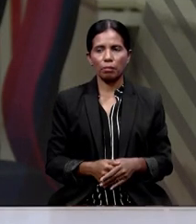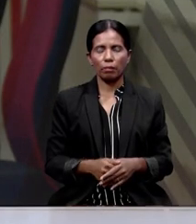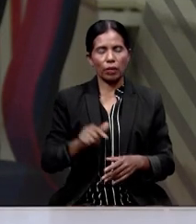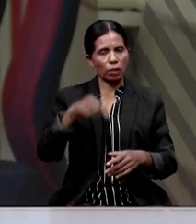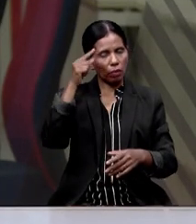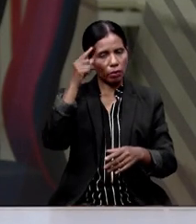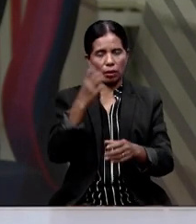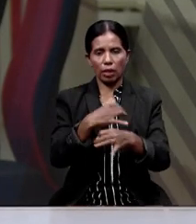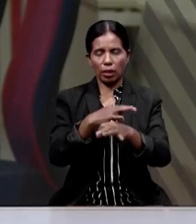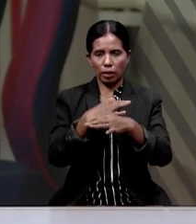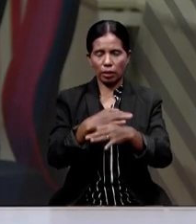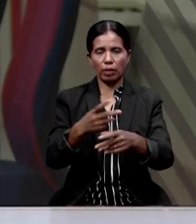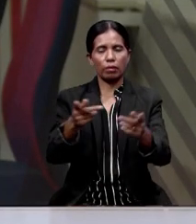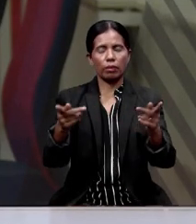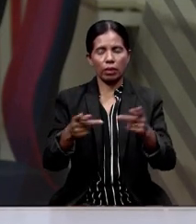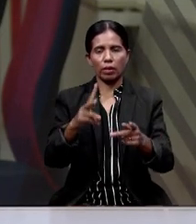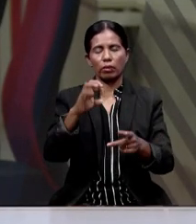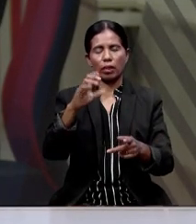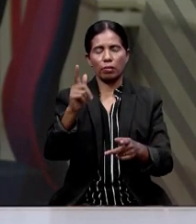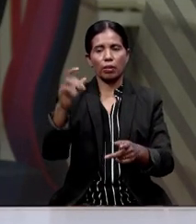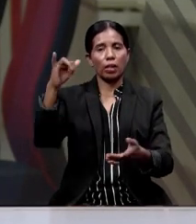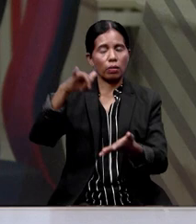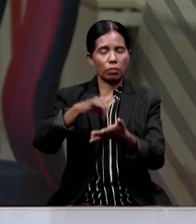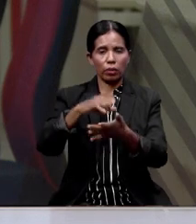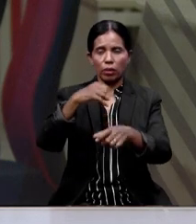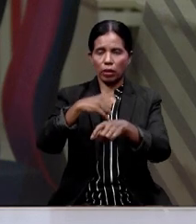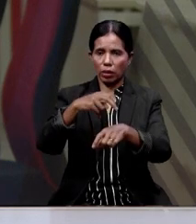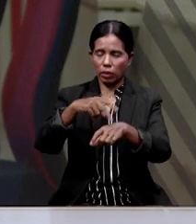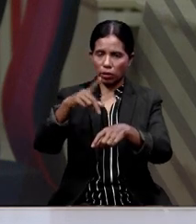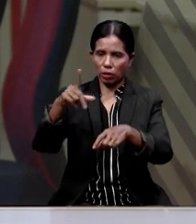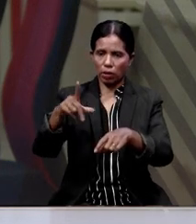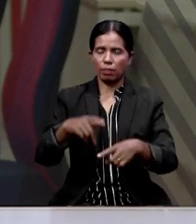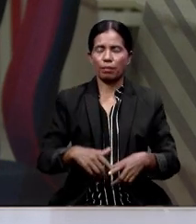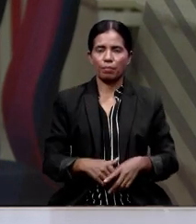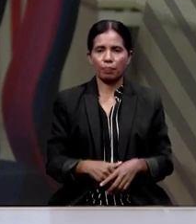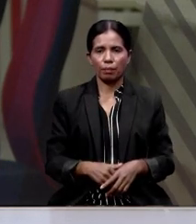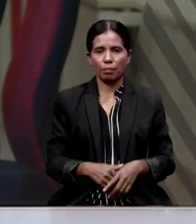Governo Cerrado Reabilitação da Sala VIP Aeroporto Internacional Nicolau Lobato.